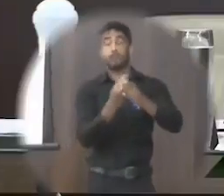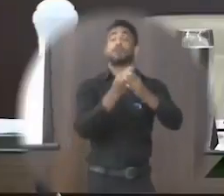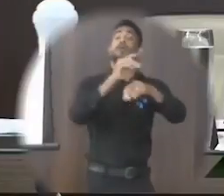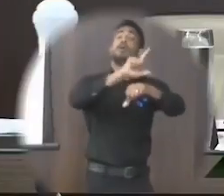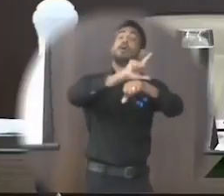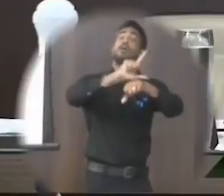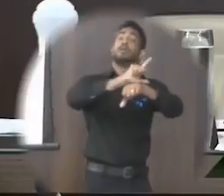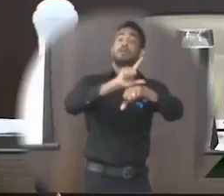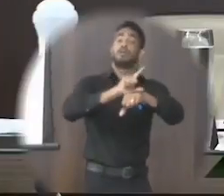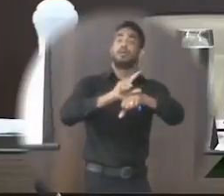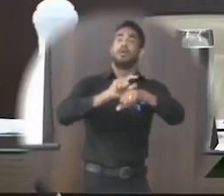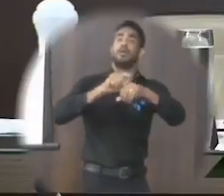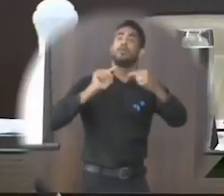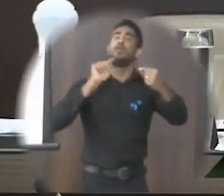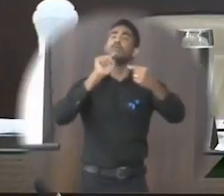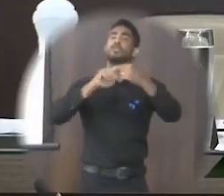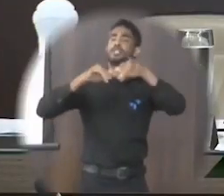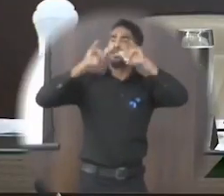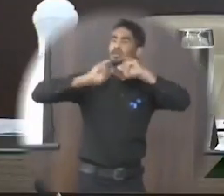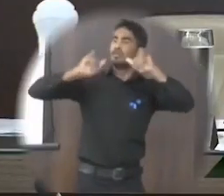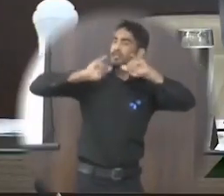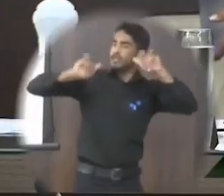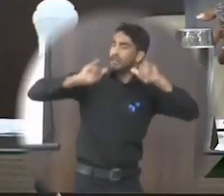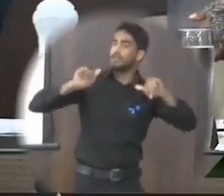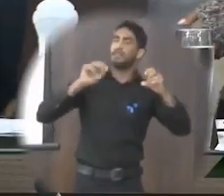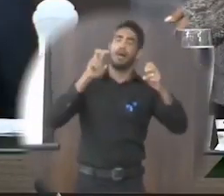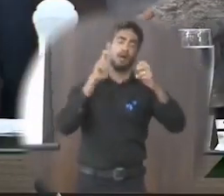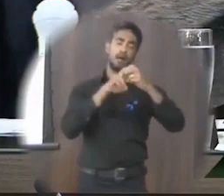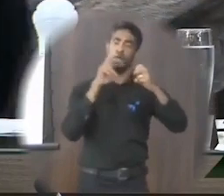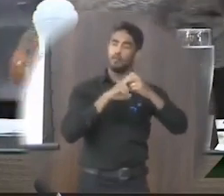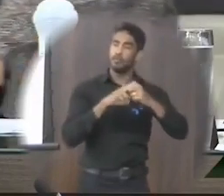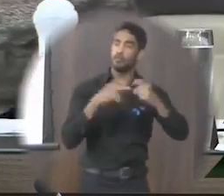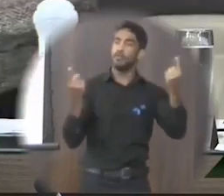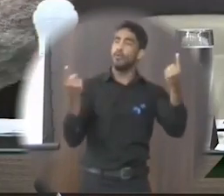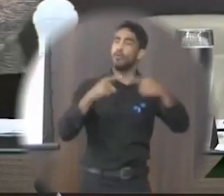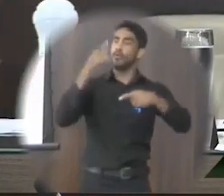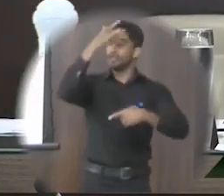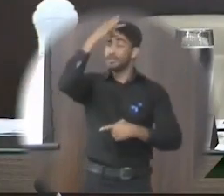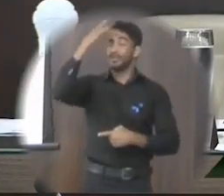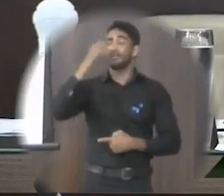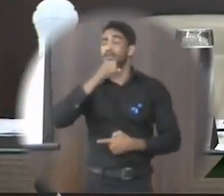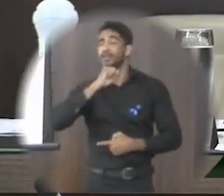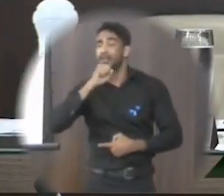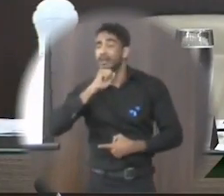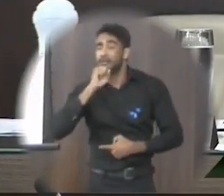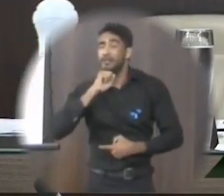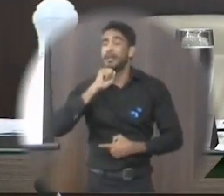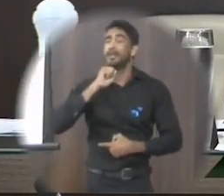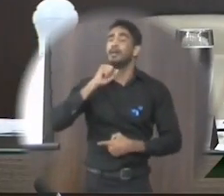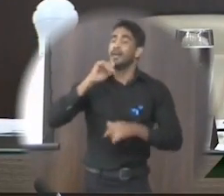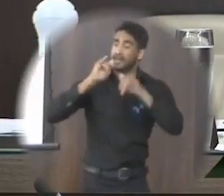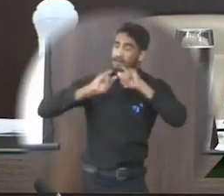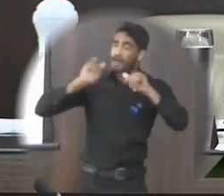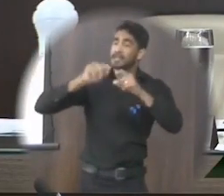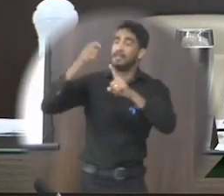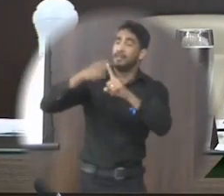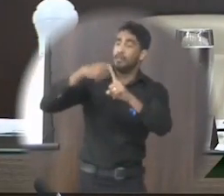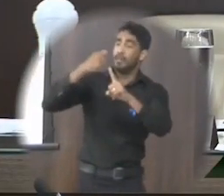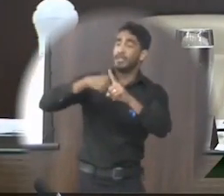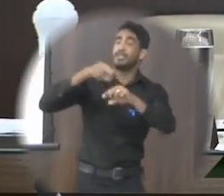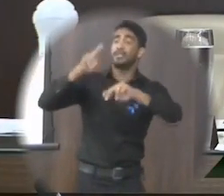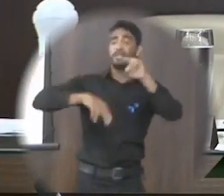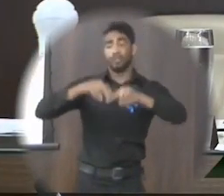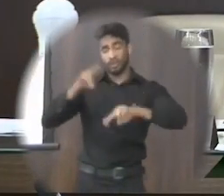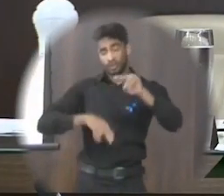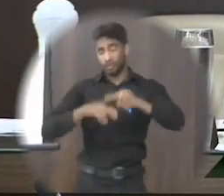de sensibilizar sobre o abuso e a violência contra os idosos, a ser realizada anualmente durante o mês de junho em Janaúba, e da